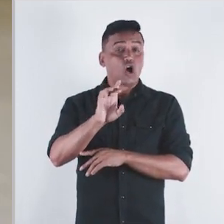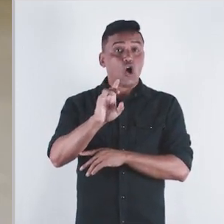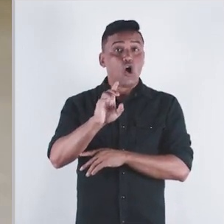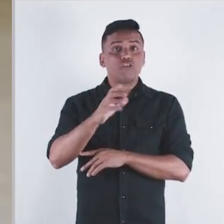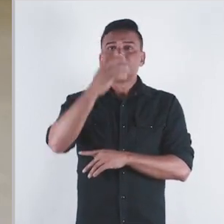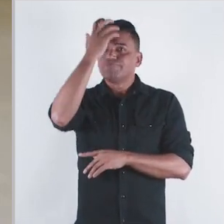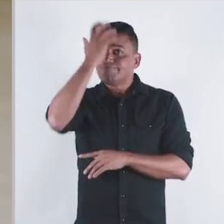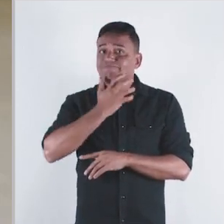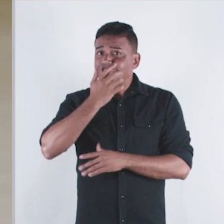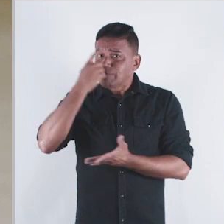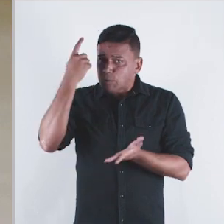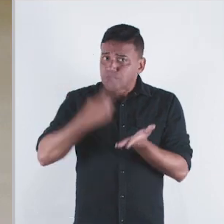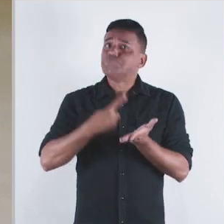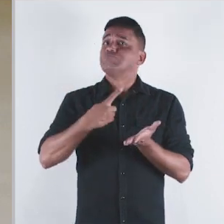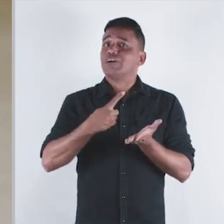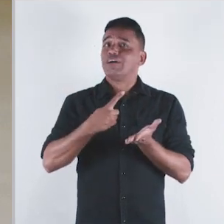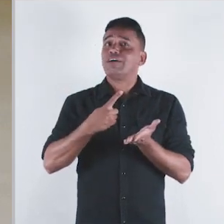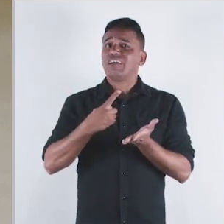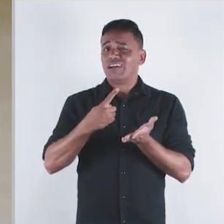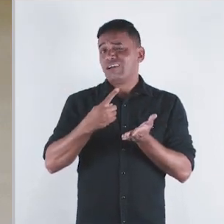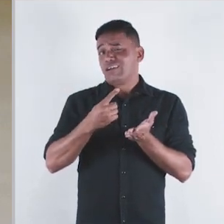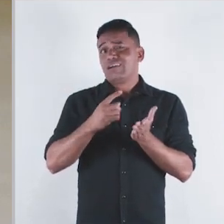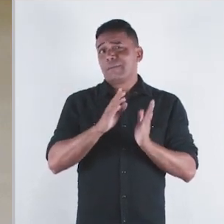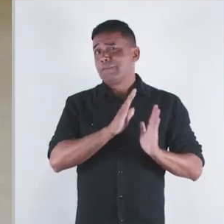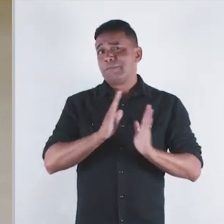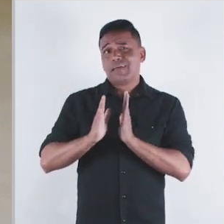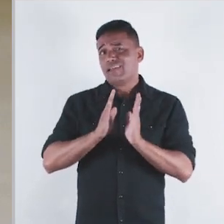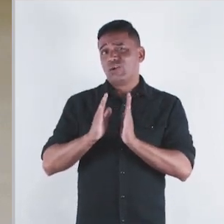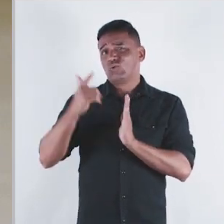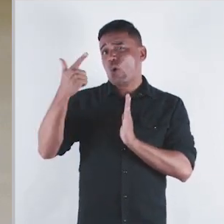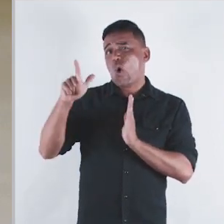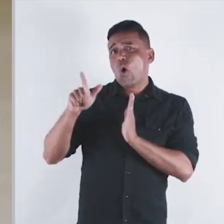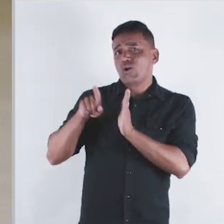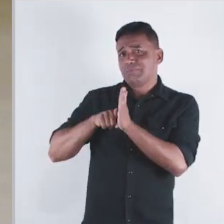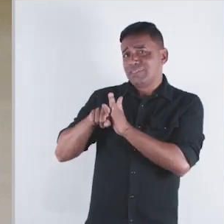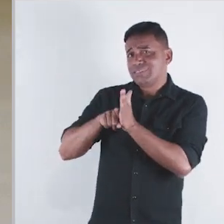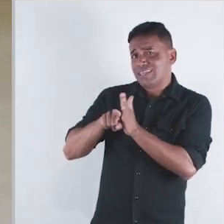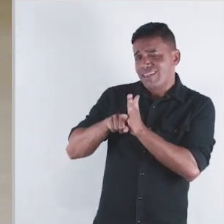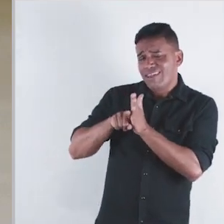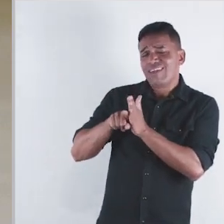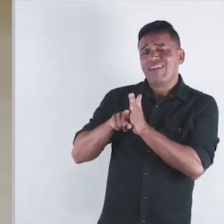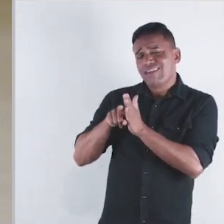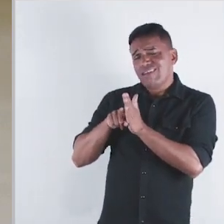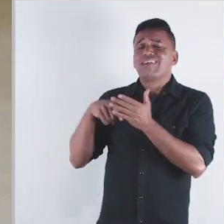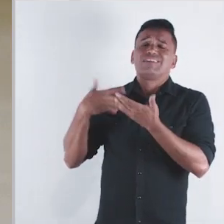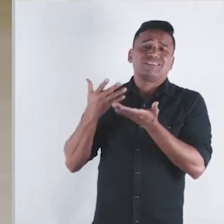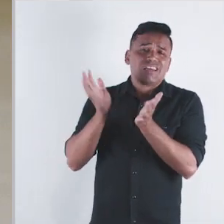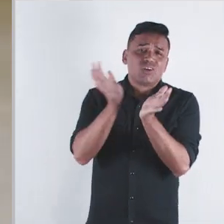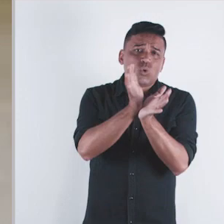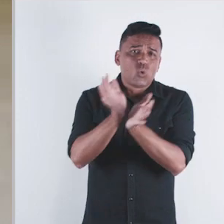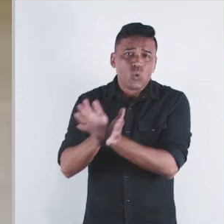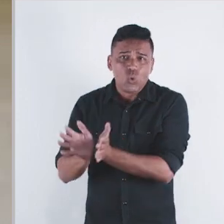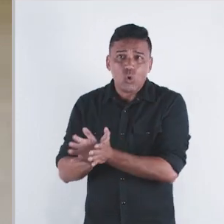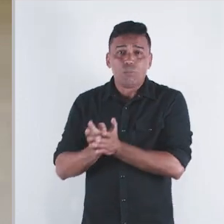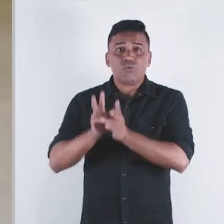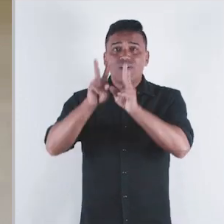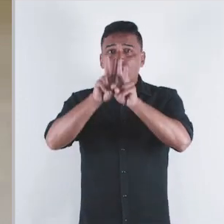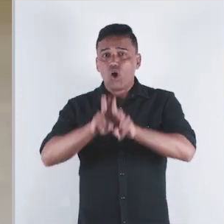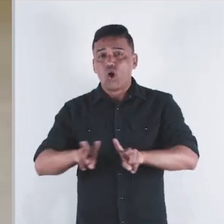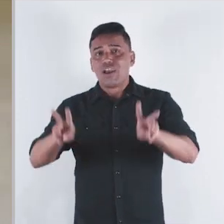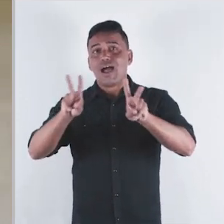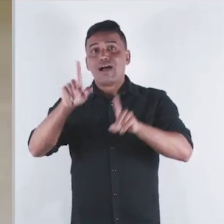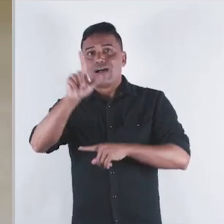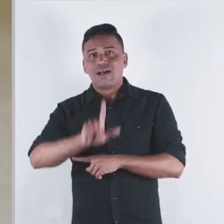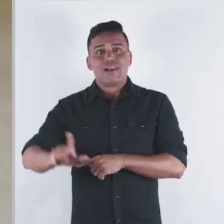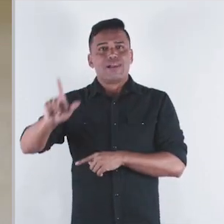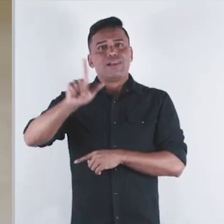me parece, em outras pesquisas, né, de pesquisadores que agora olhem para essa literatura